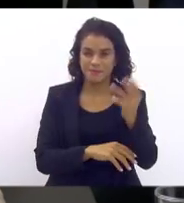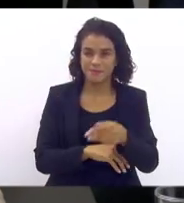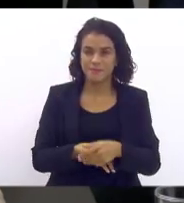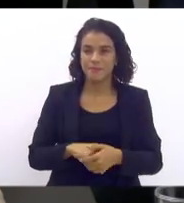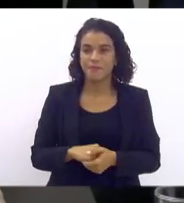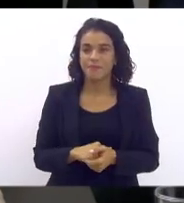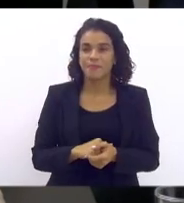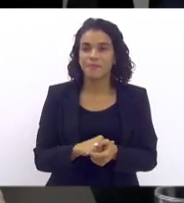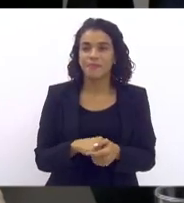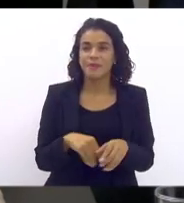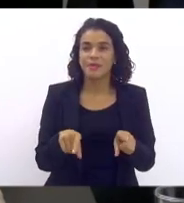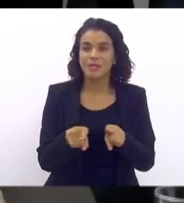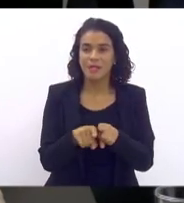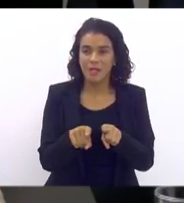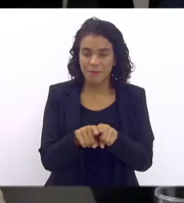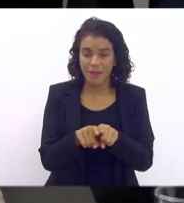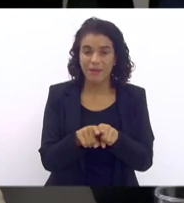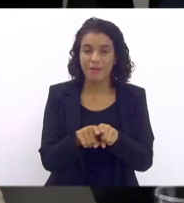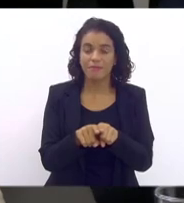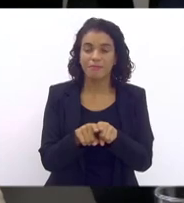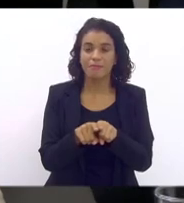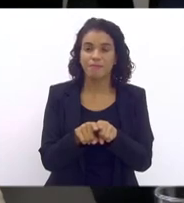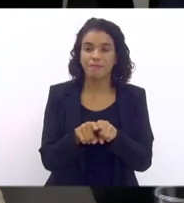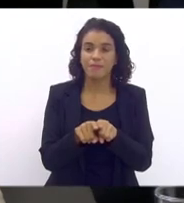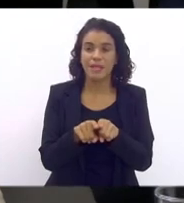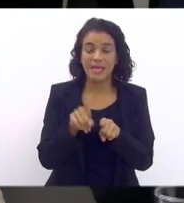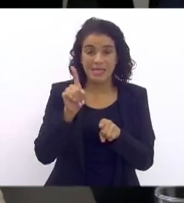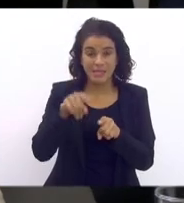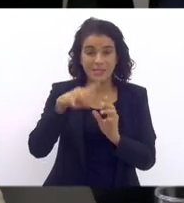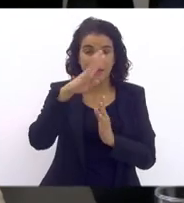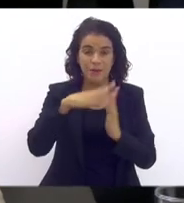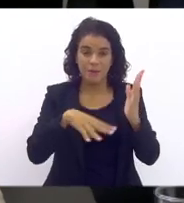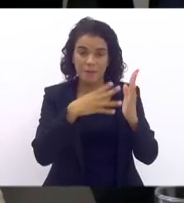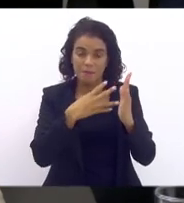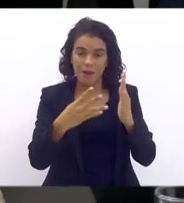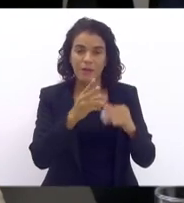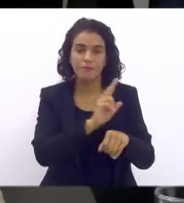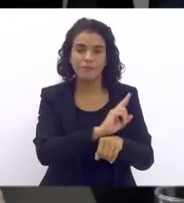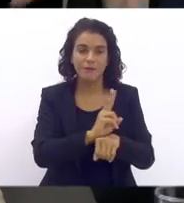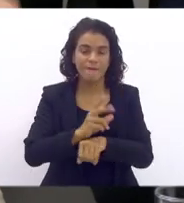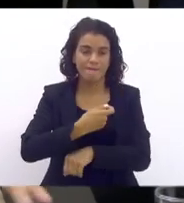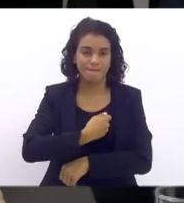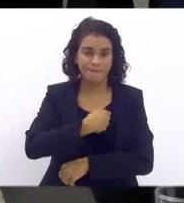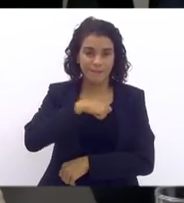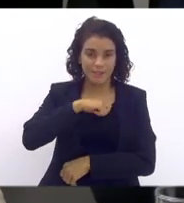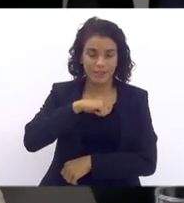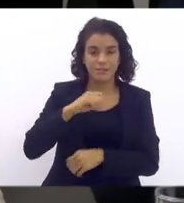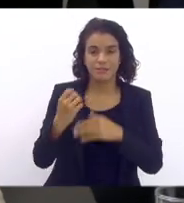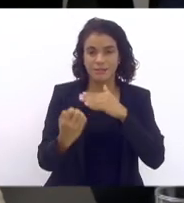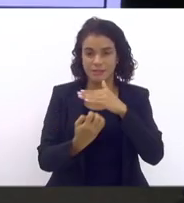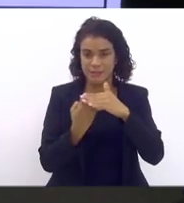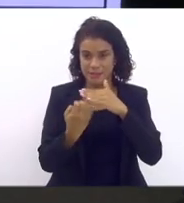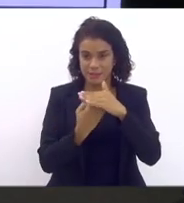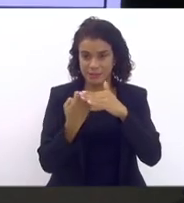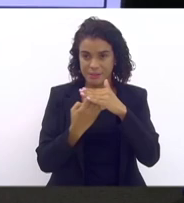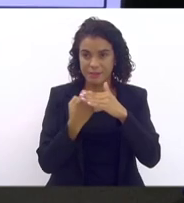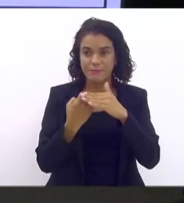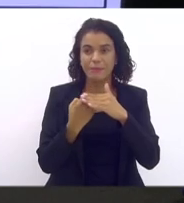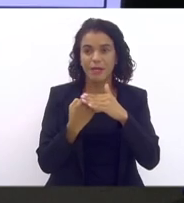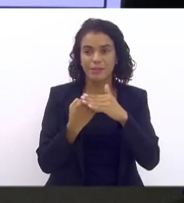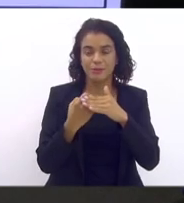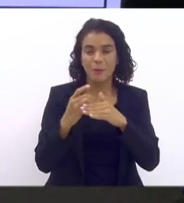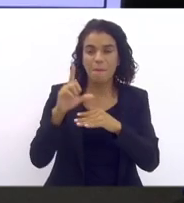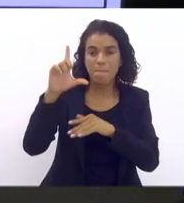aqui no final a a questão que eu ia falar isso é um plano de fiscalização paraa Bahia de Guanabara das empresas Principalmente as de baixo impacto